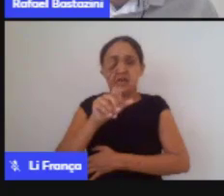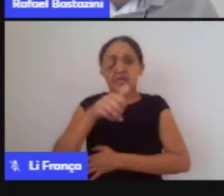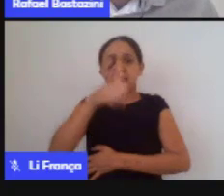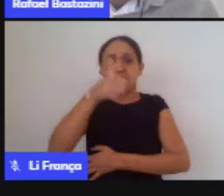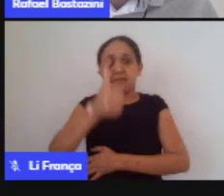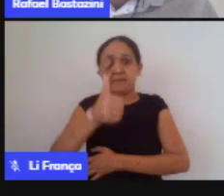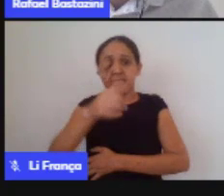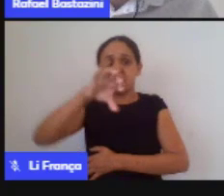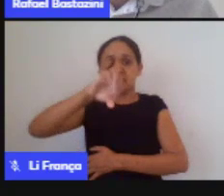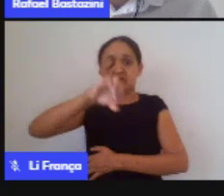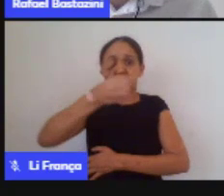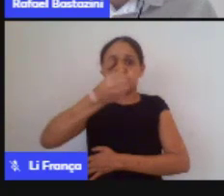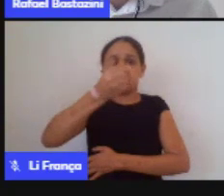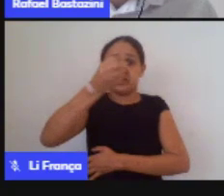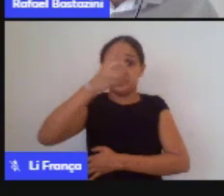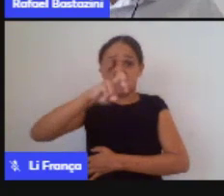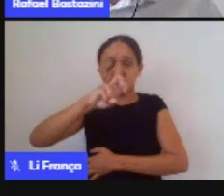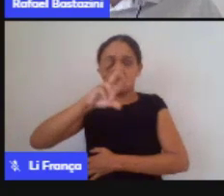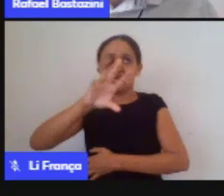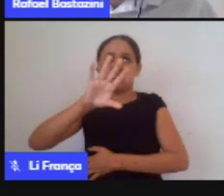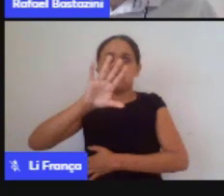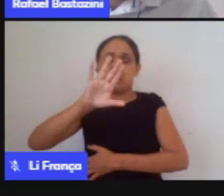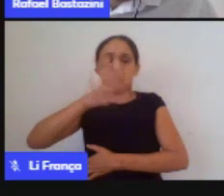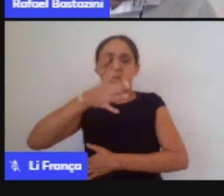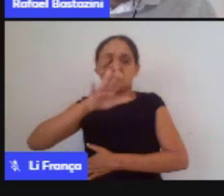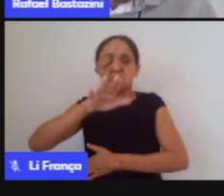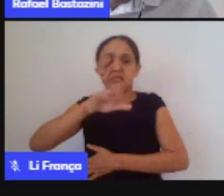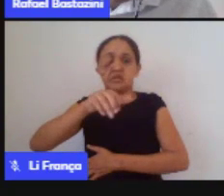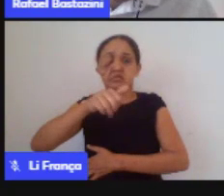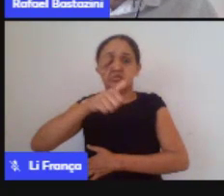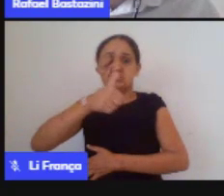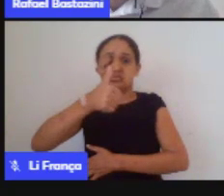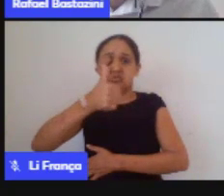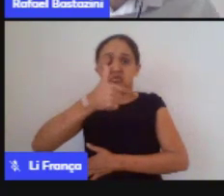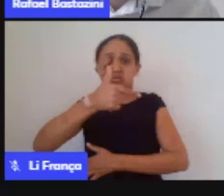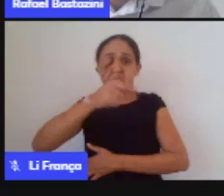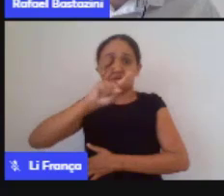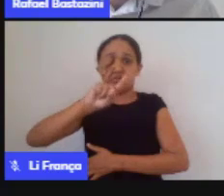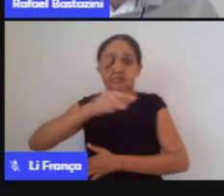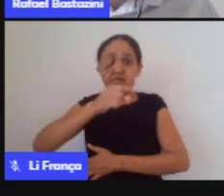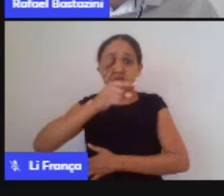12 mil automóveis em Campo Grande. 3 anos depois, em